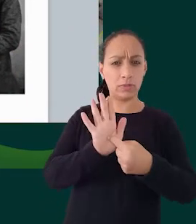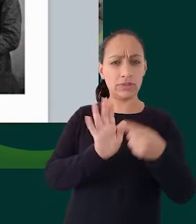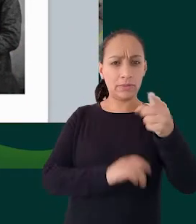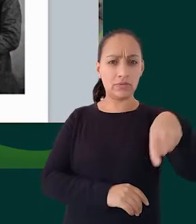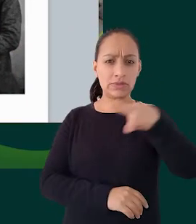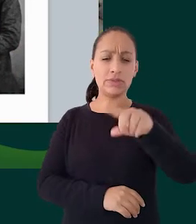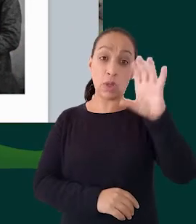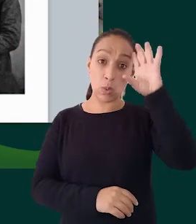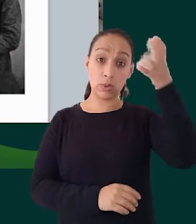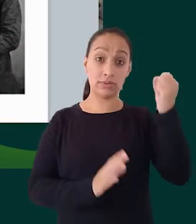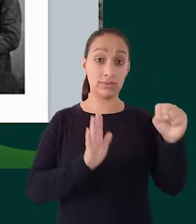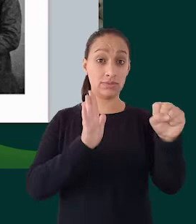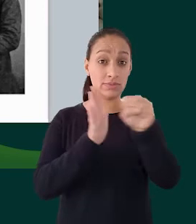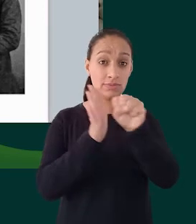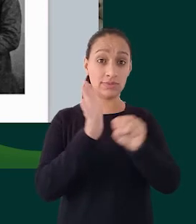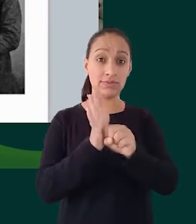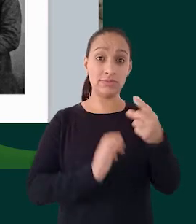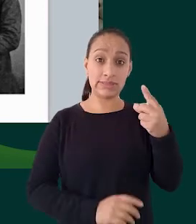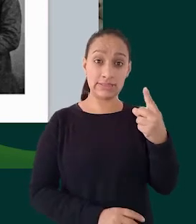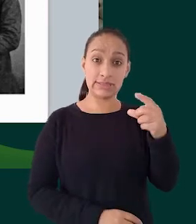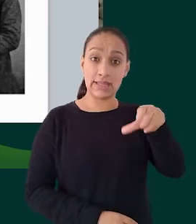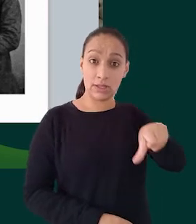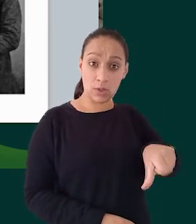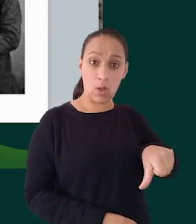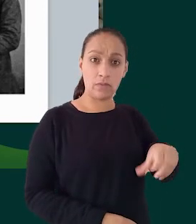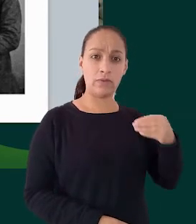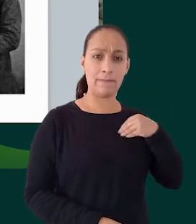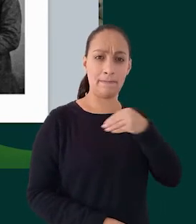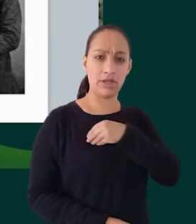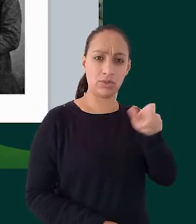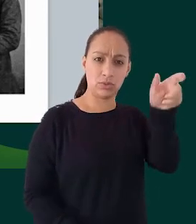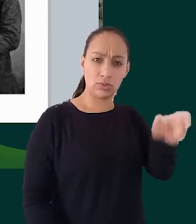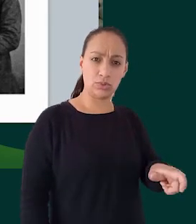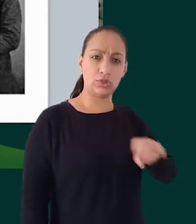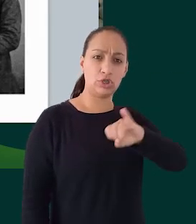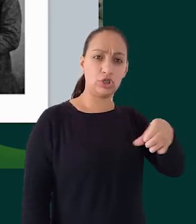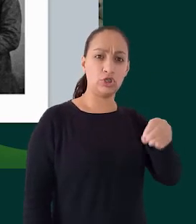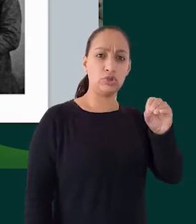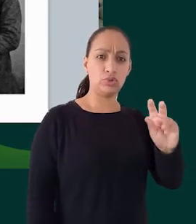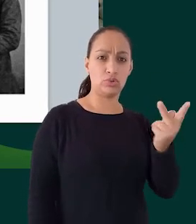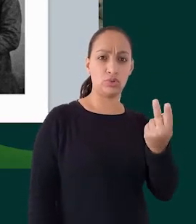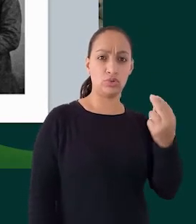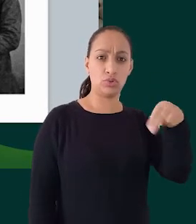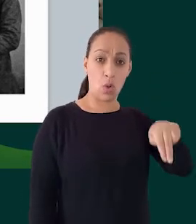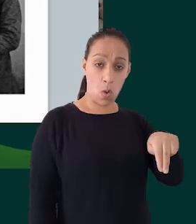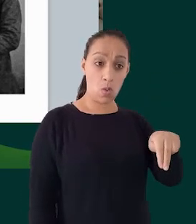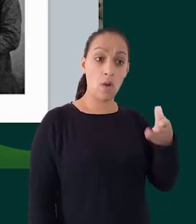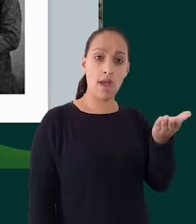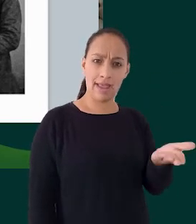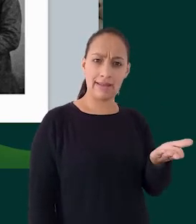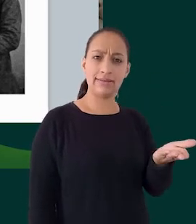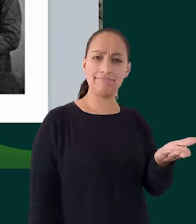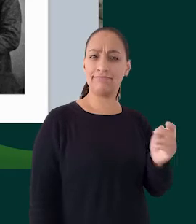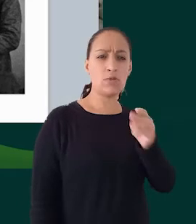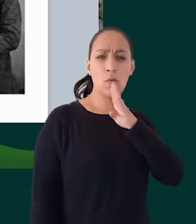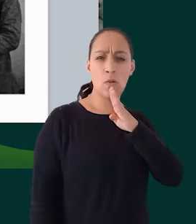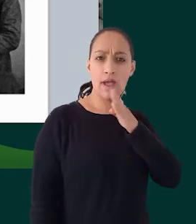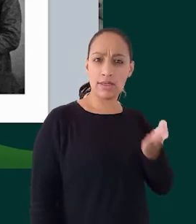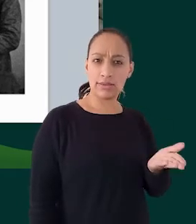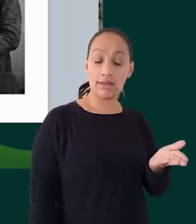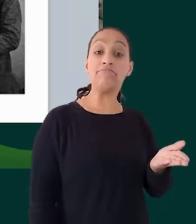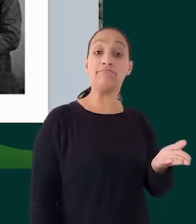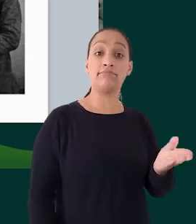no século XIX, com o médico John Snow. Para quem não conhece, o John Snow é um médico